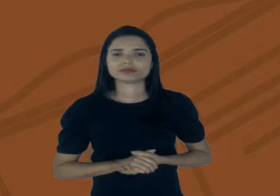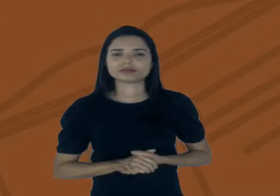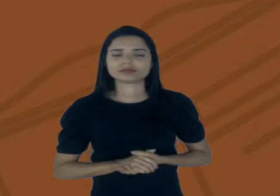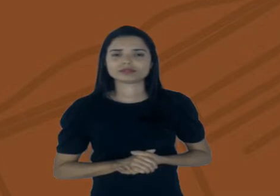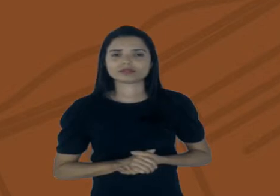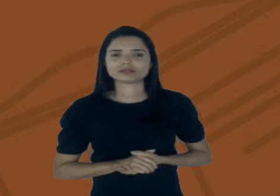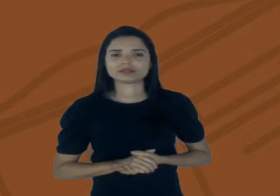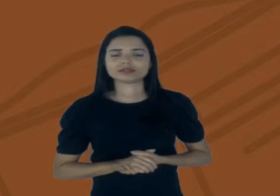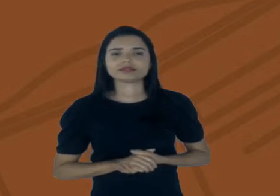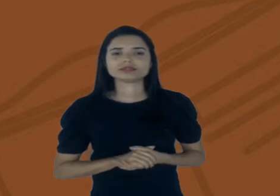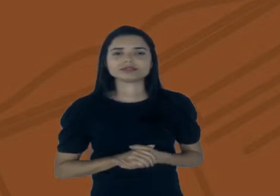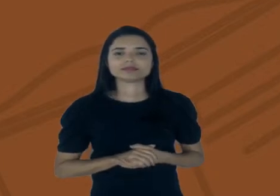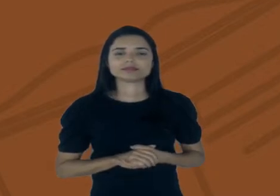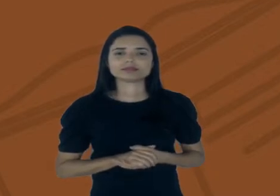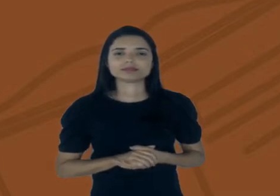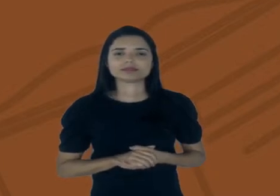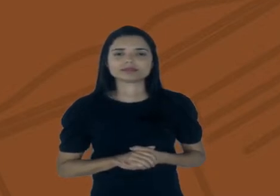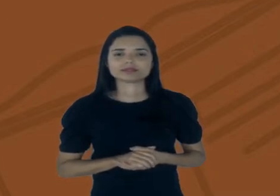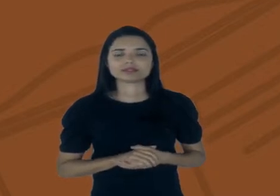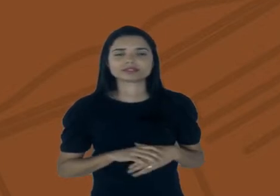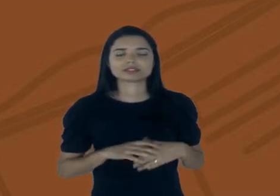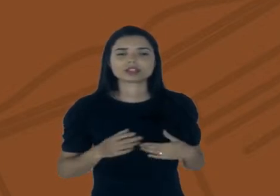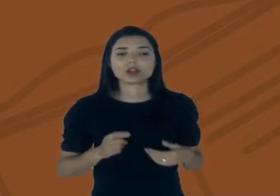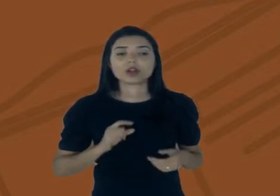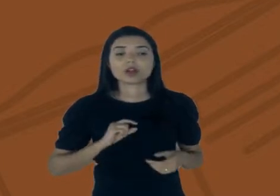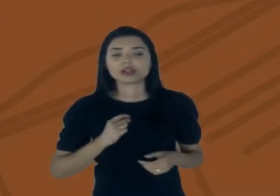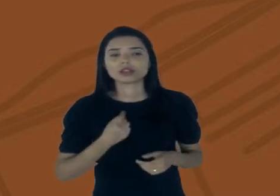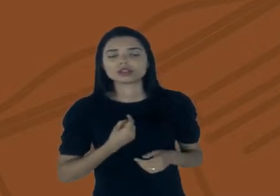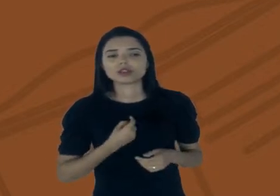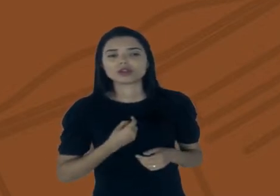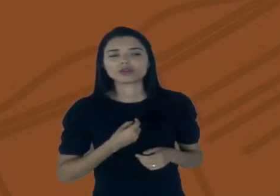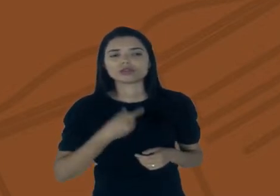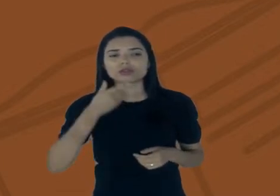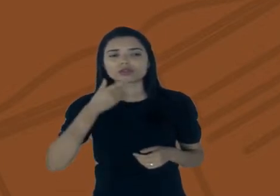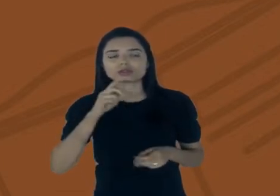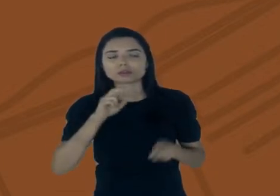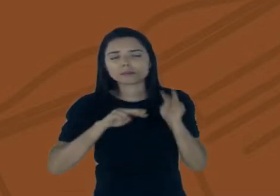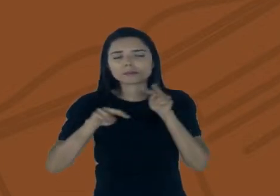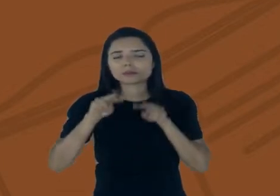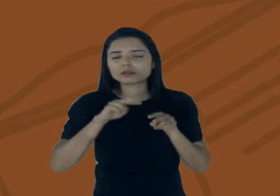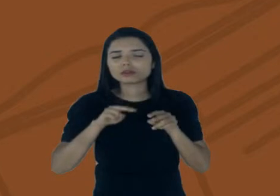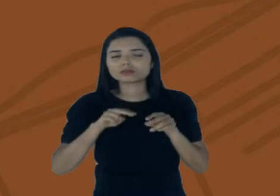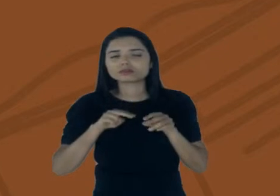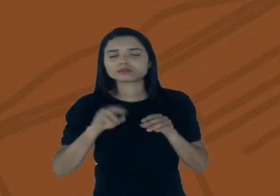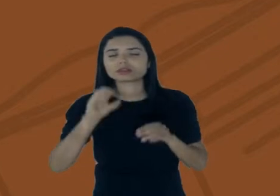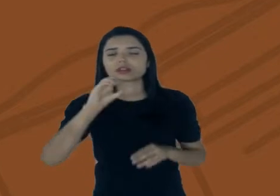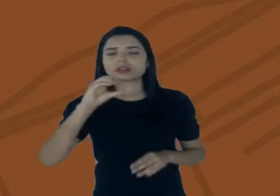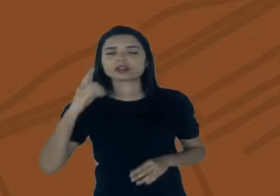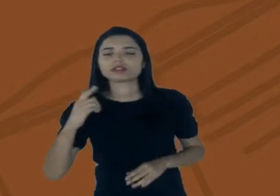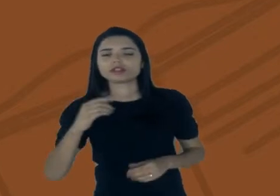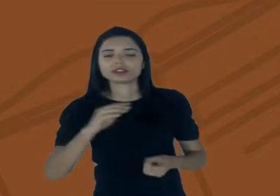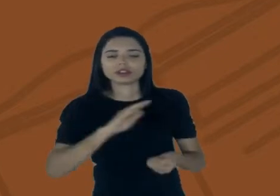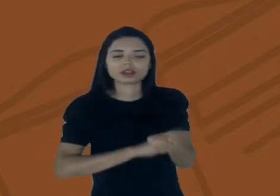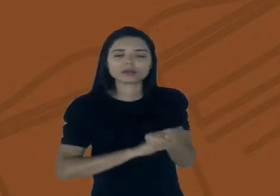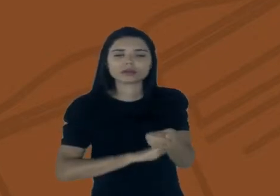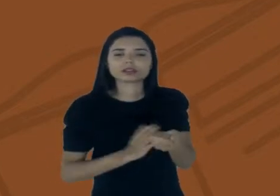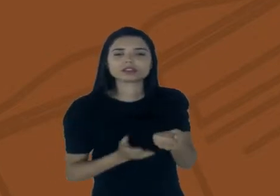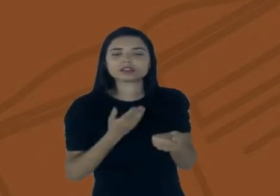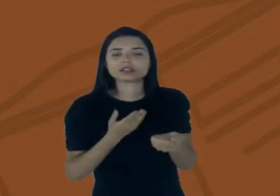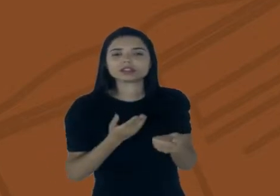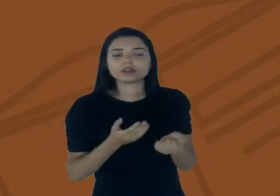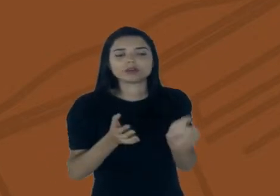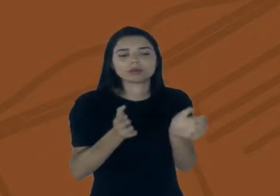Dentro dessa questão, nós vamos poder classificar a hipertensão em dois